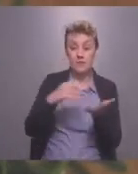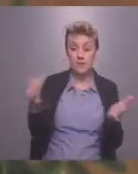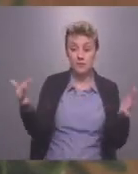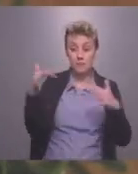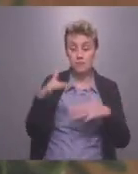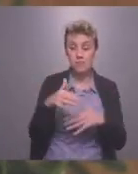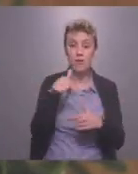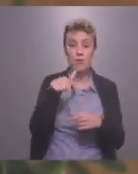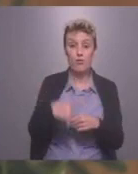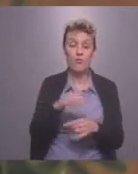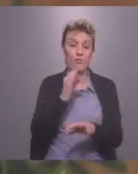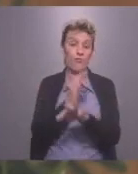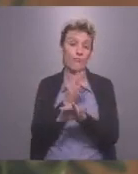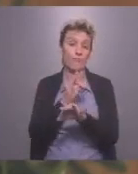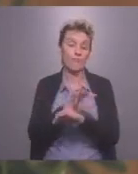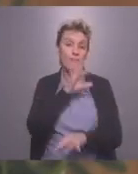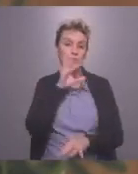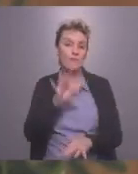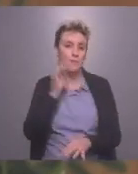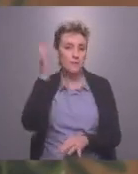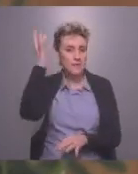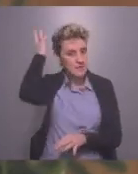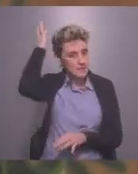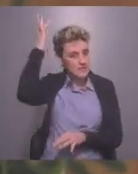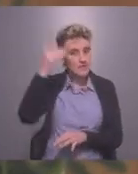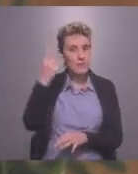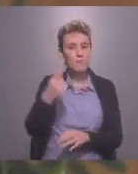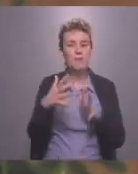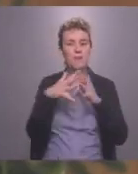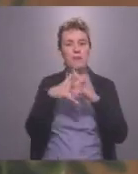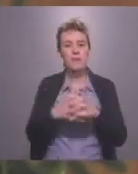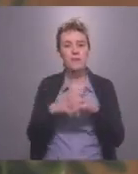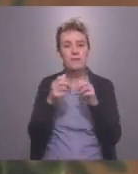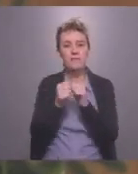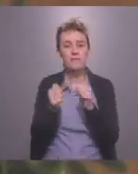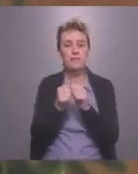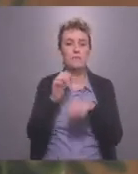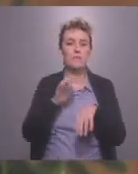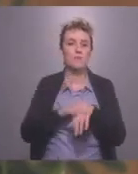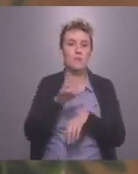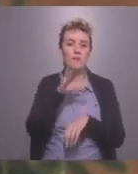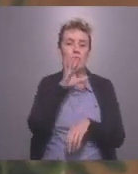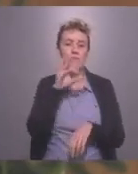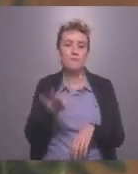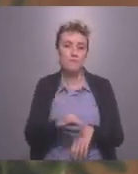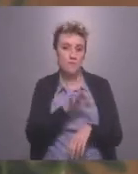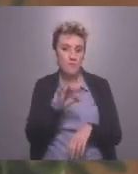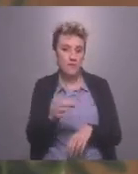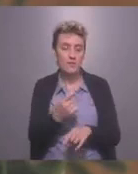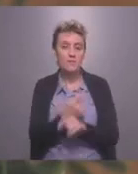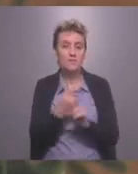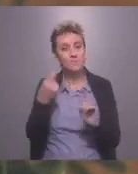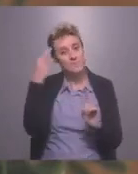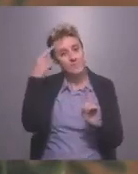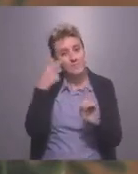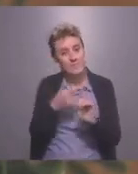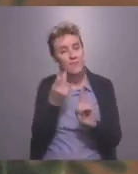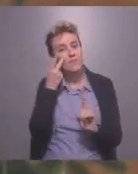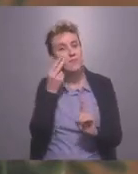em que celebramos a Sagrada Família, rezemos pelas nossas famílias, para que elas possam viver